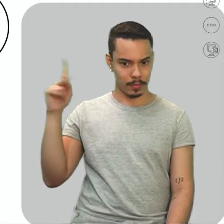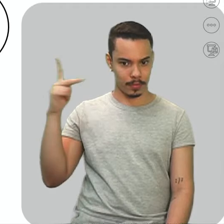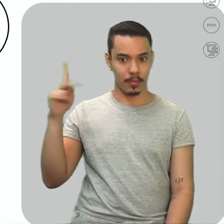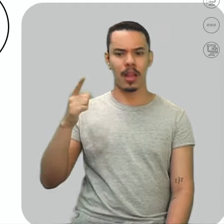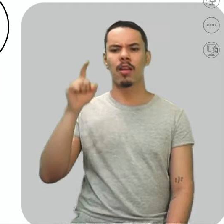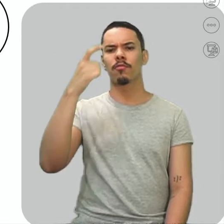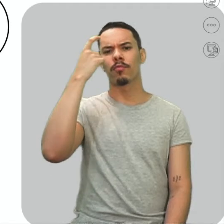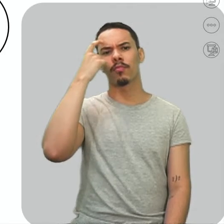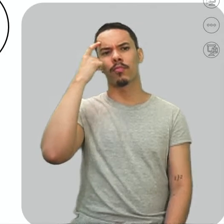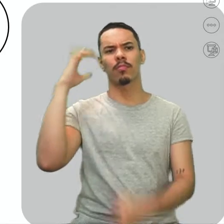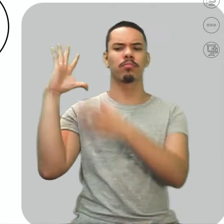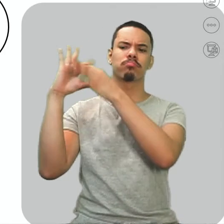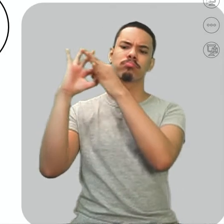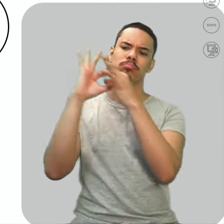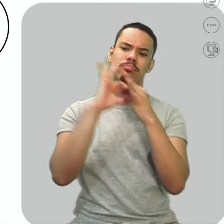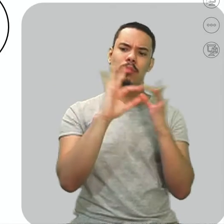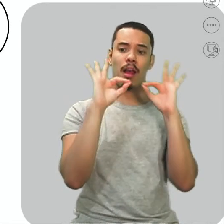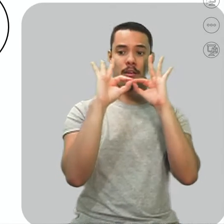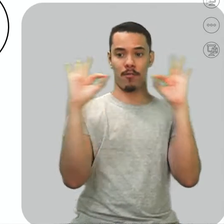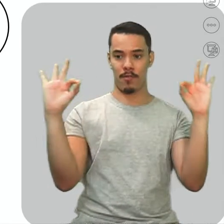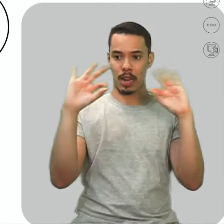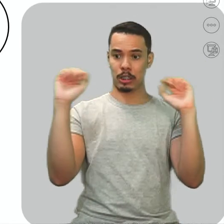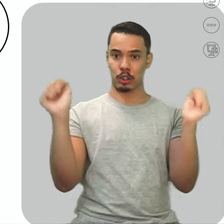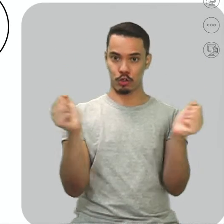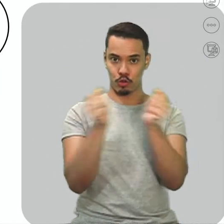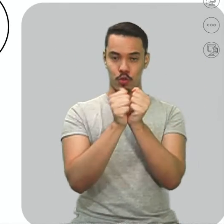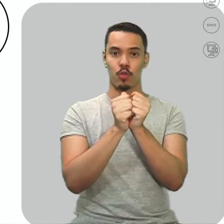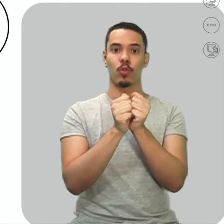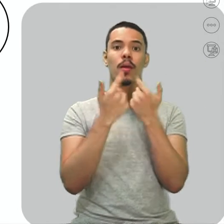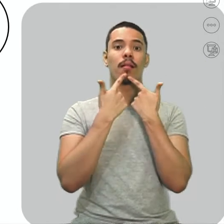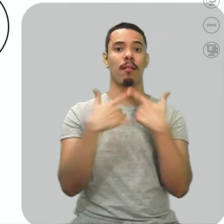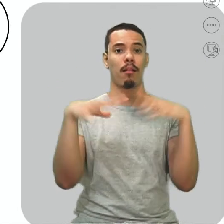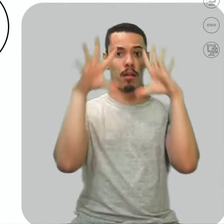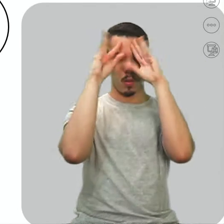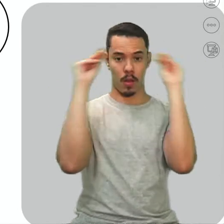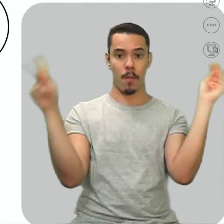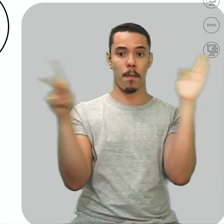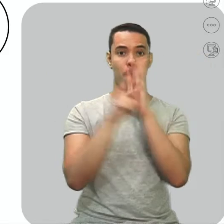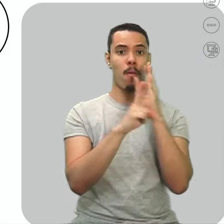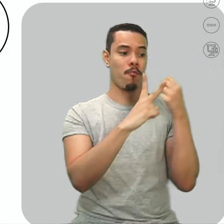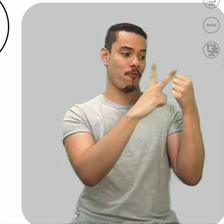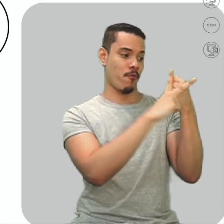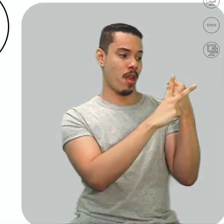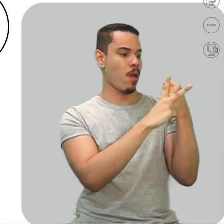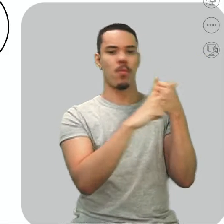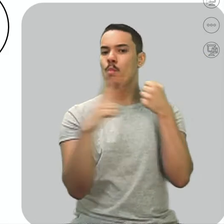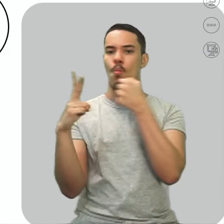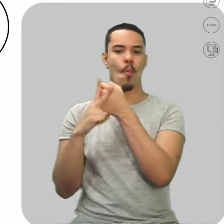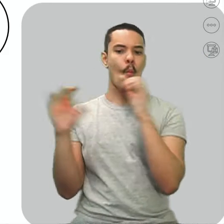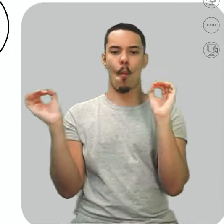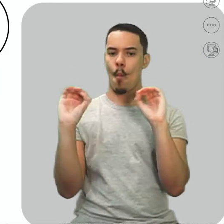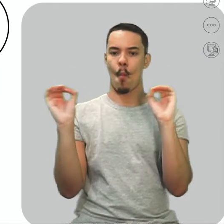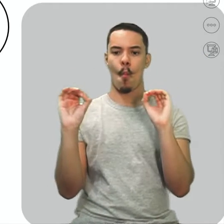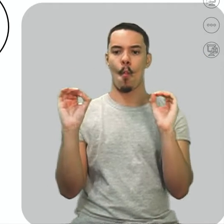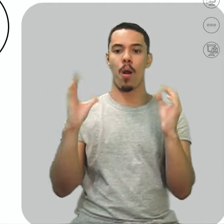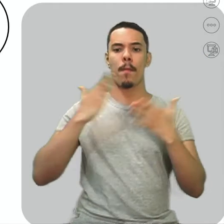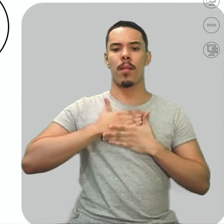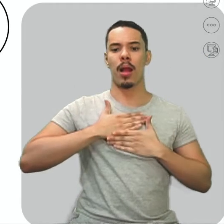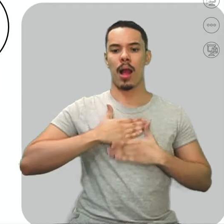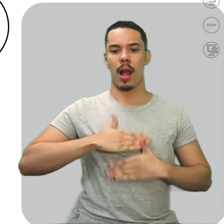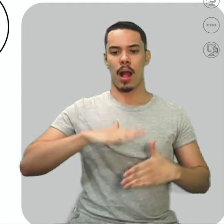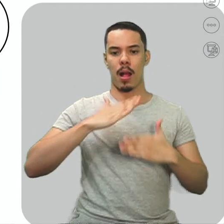e a frase né aí a linguagem verbal e não-verbal como eles comem de fácil perto calma